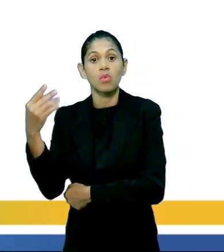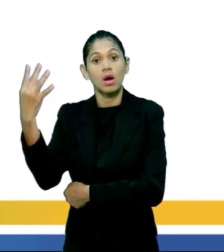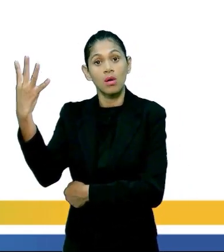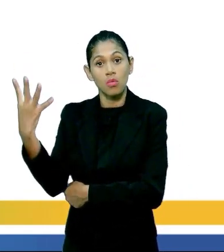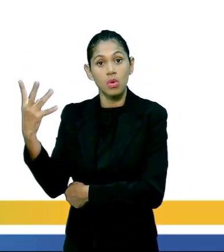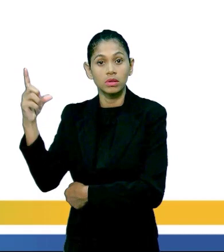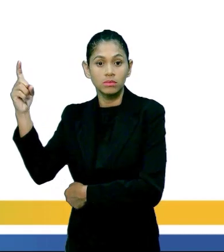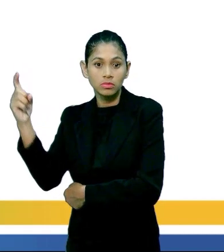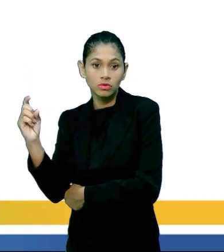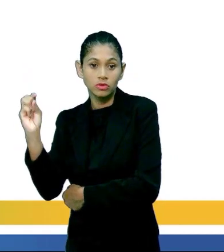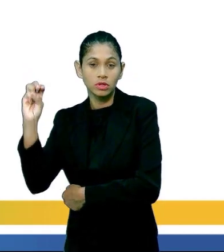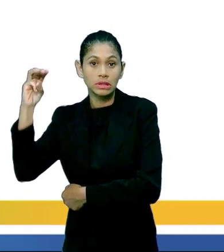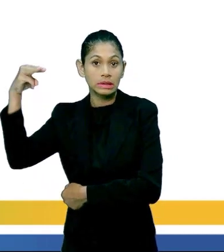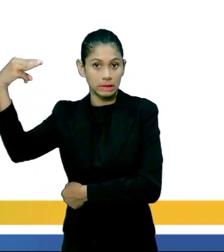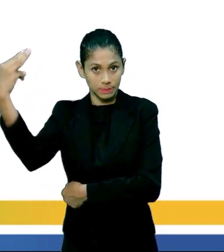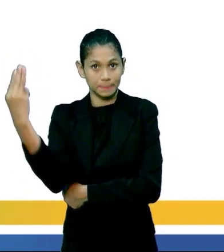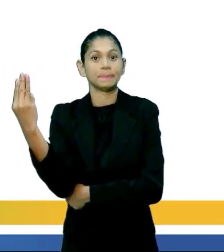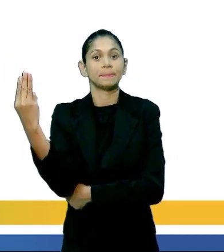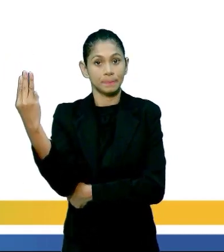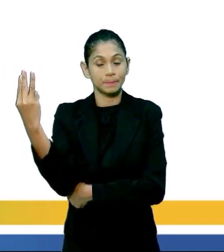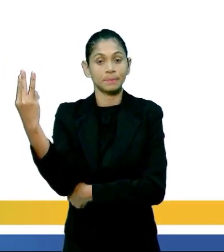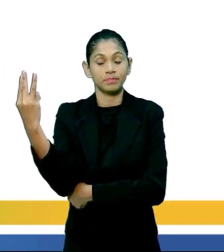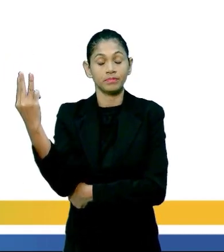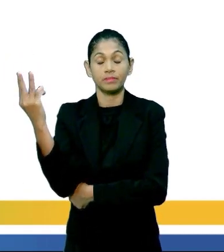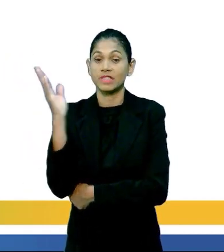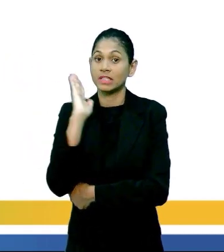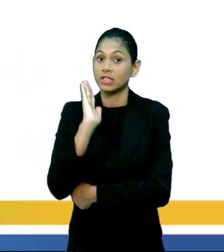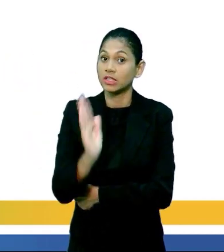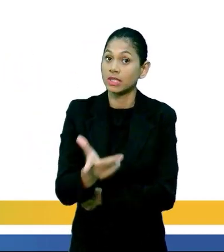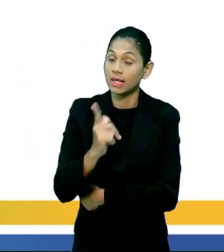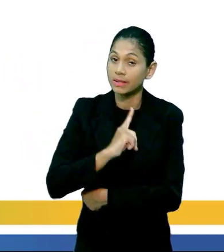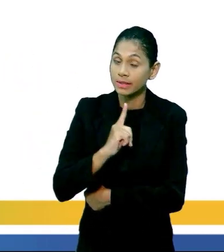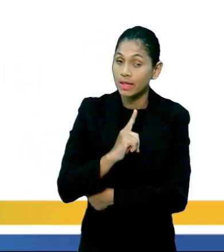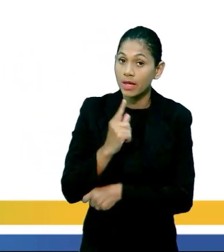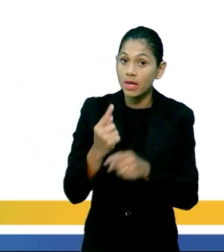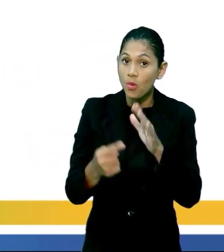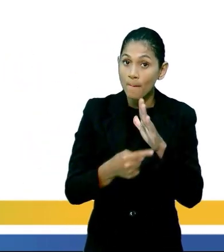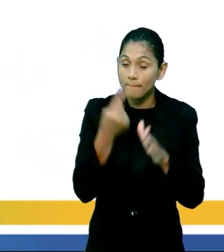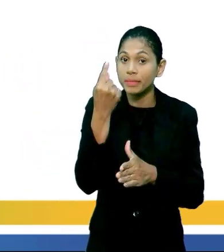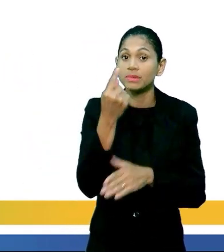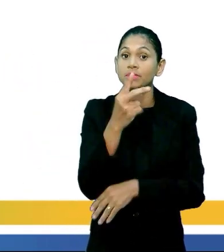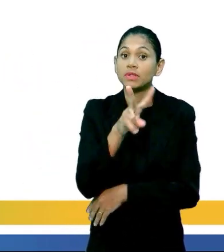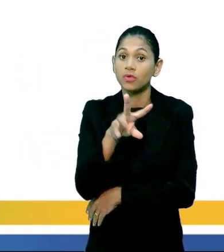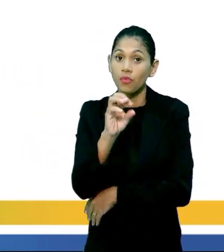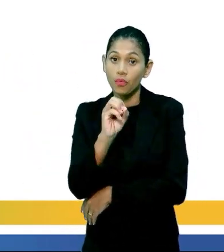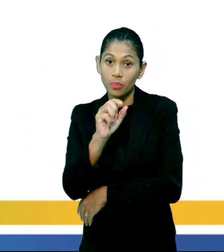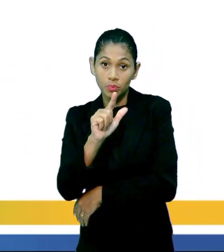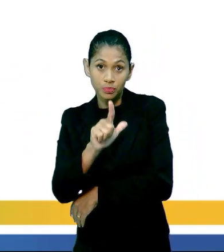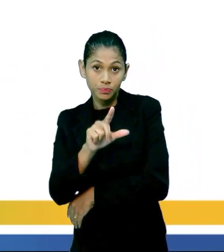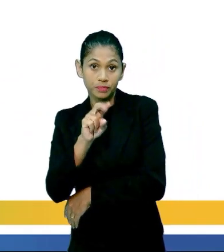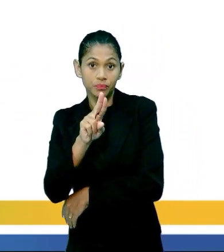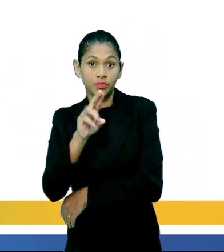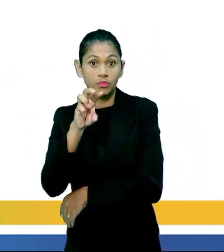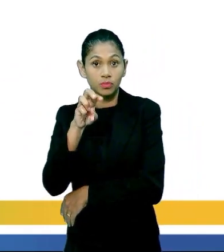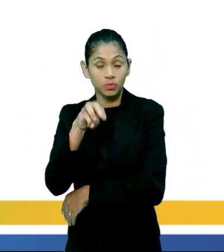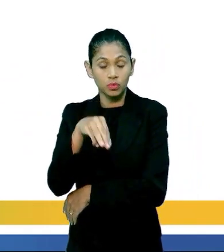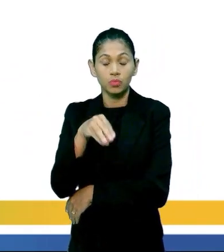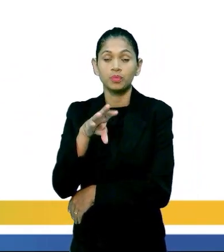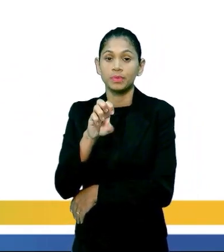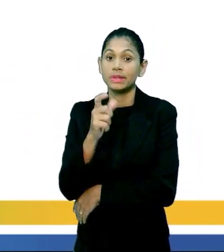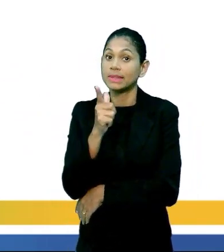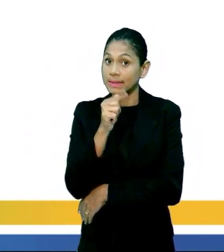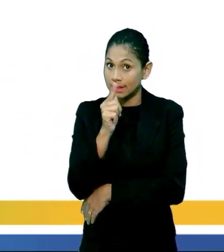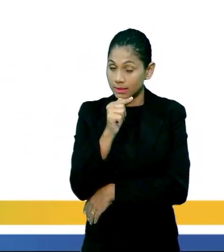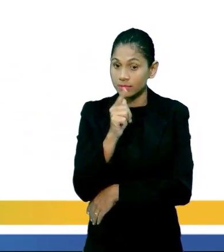x, x ao cubo. Então, nós temos já o primeiro volume, que é 4x ao cubo, dessa questão